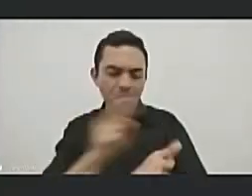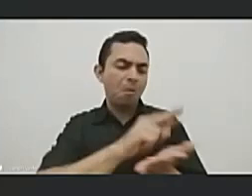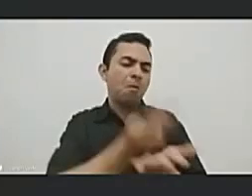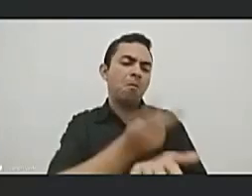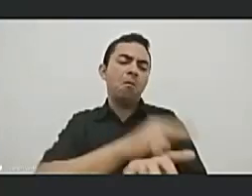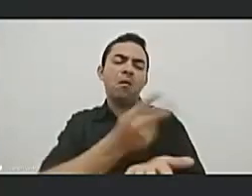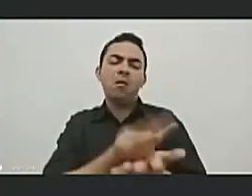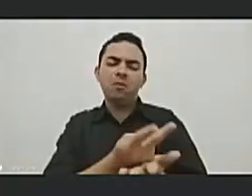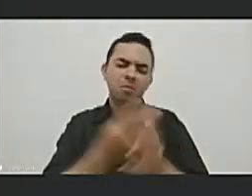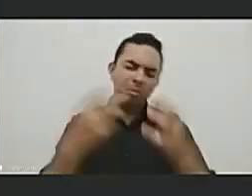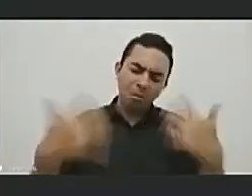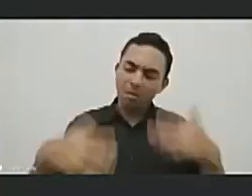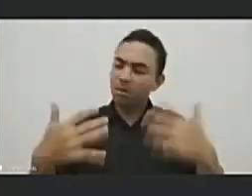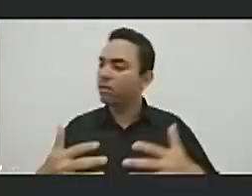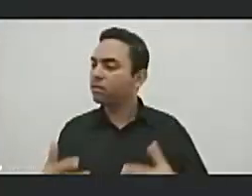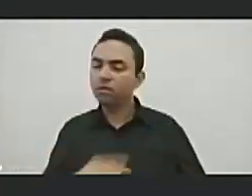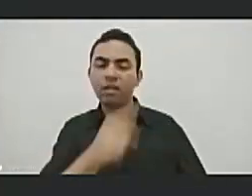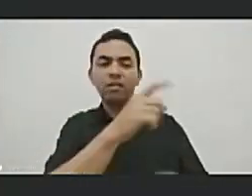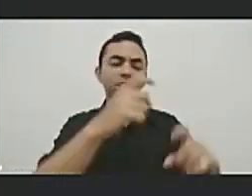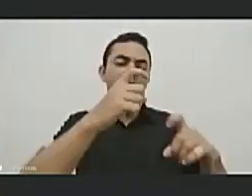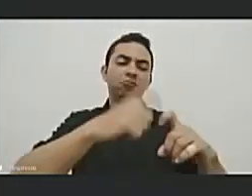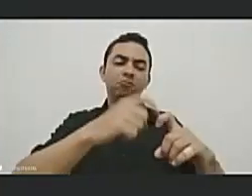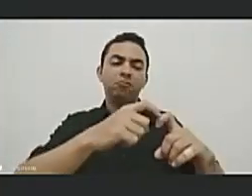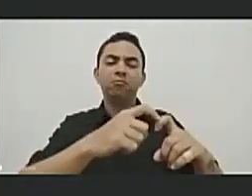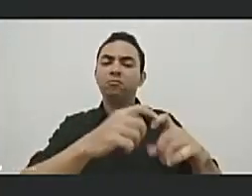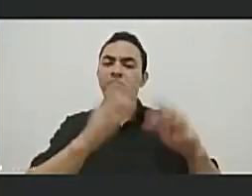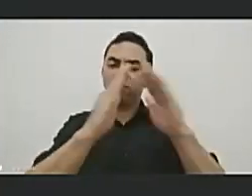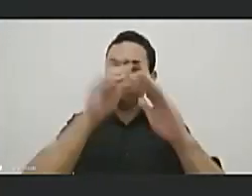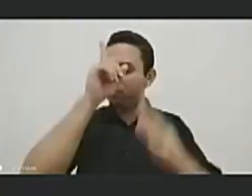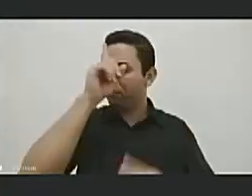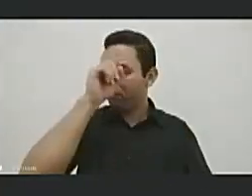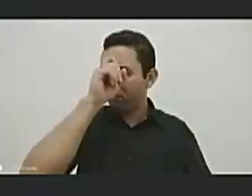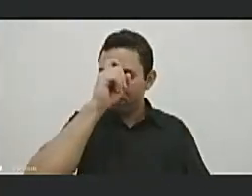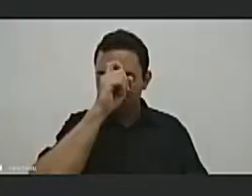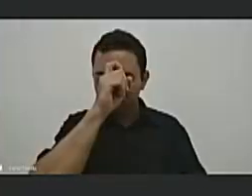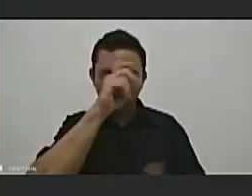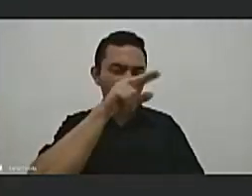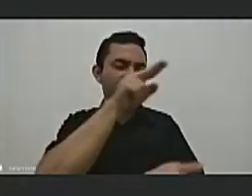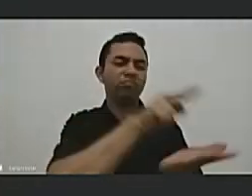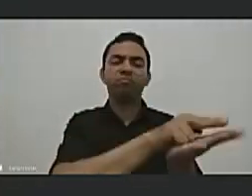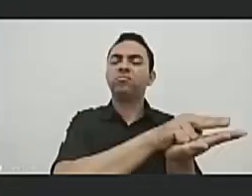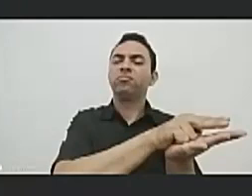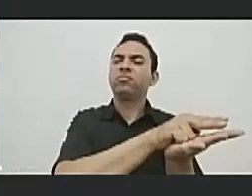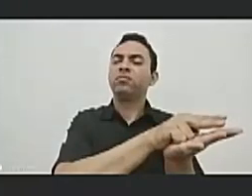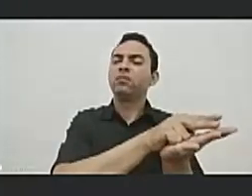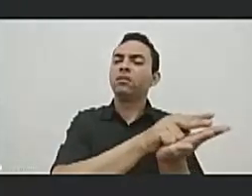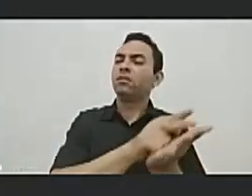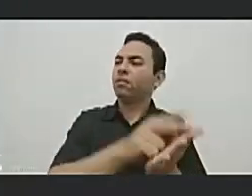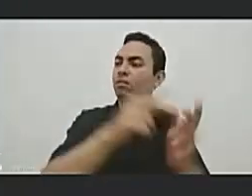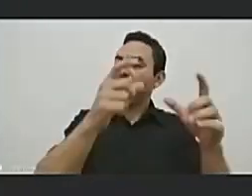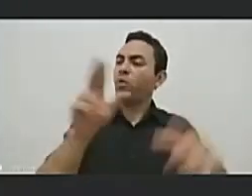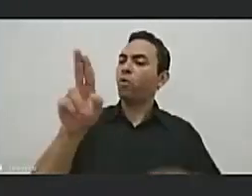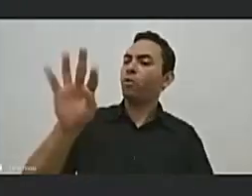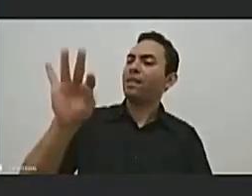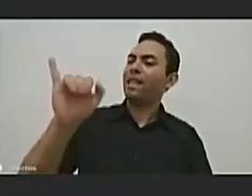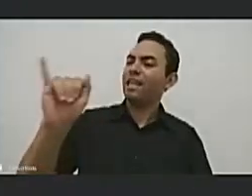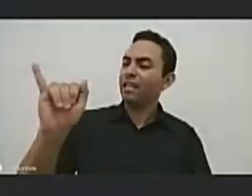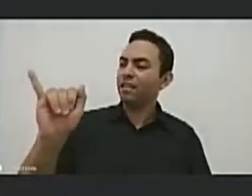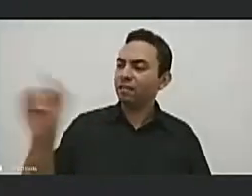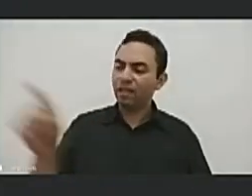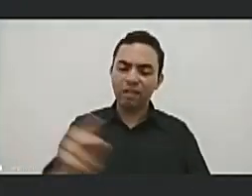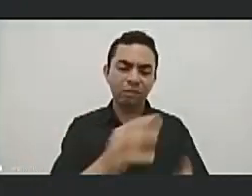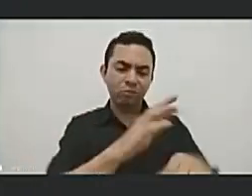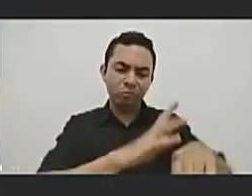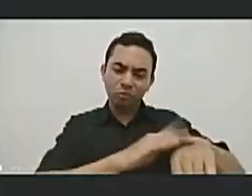no leito do Uti você não sabe que é isso e eu choro porque eu lutei muito por